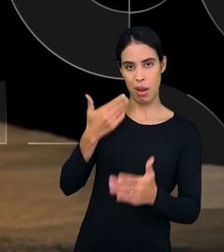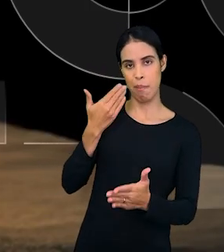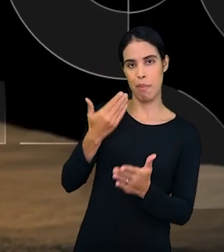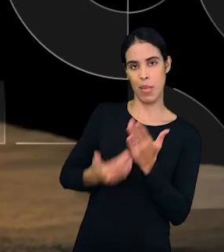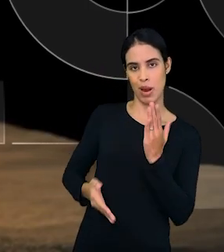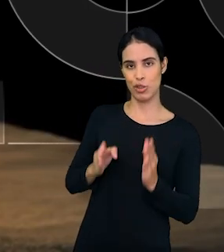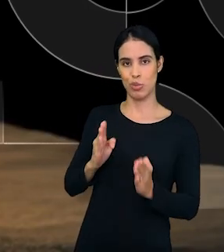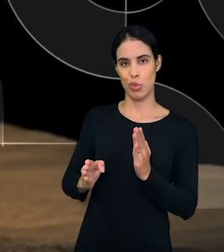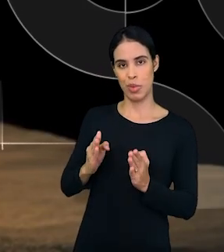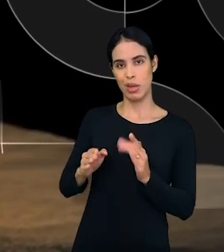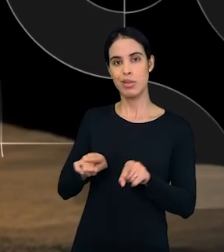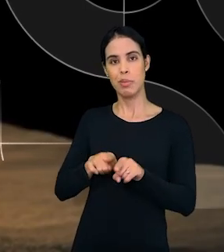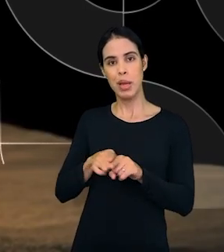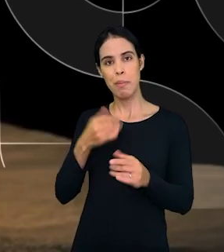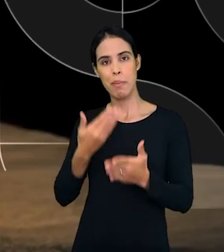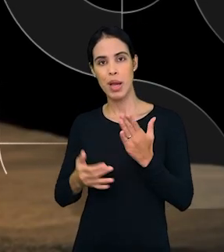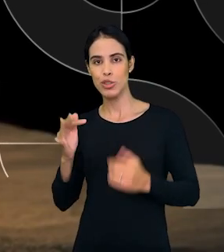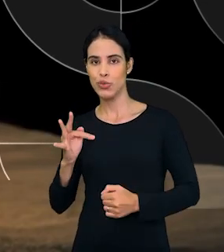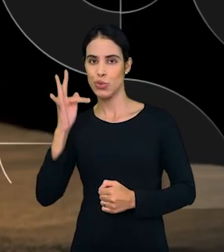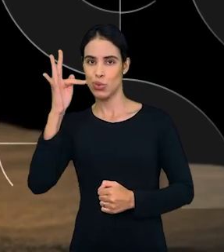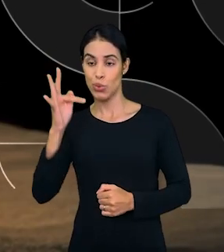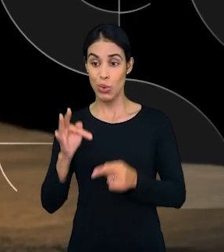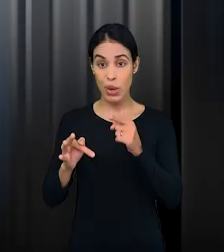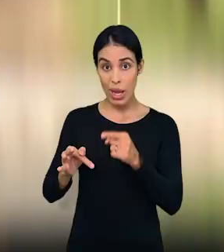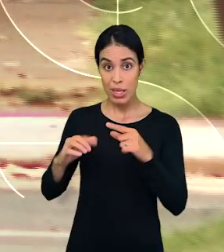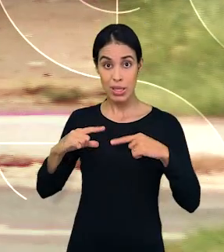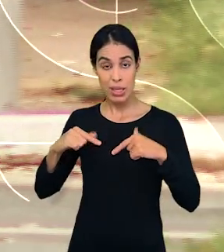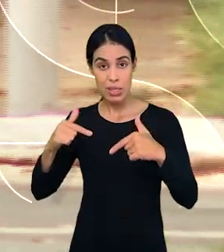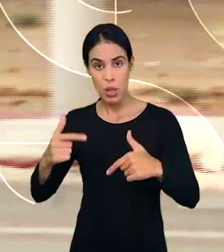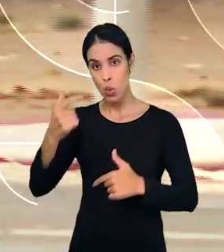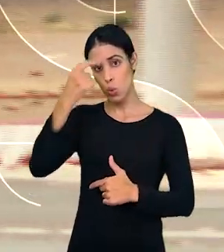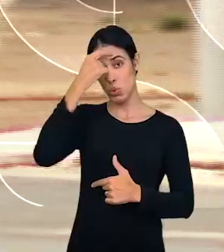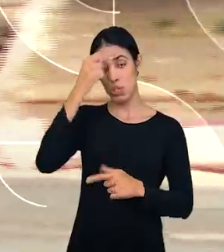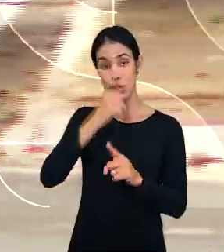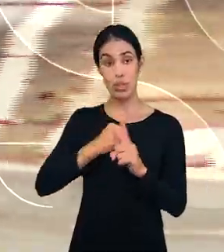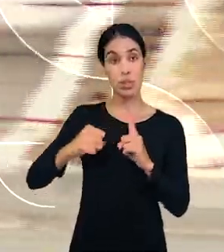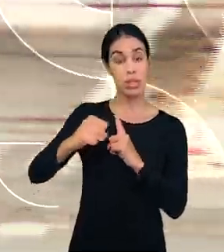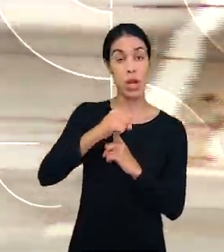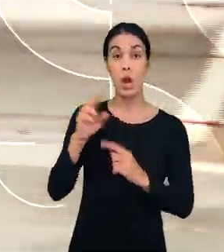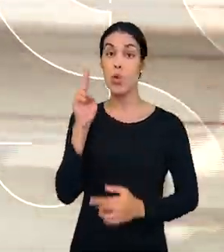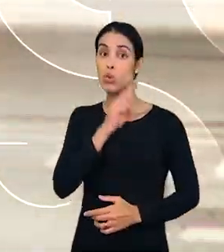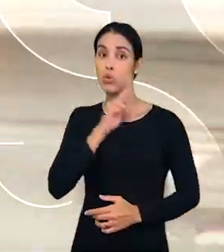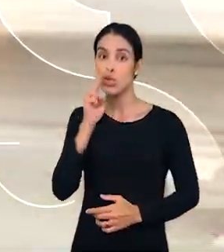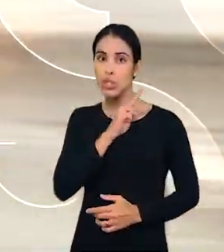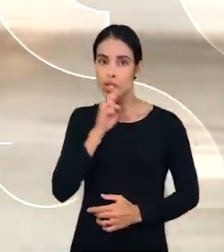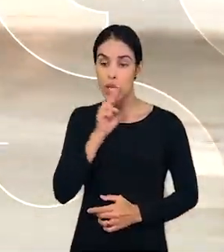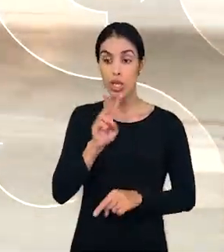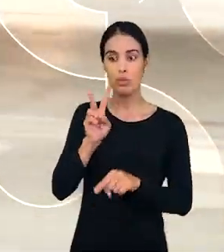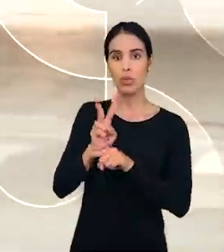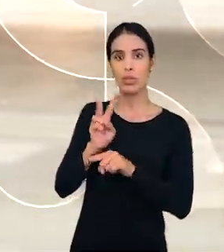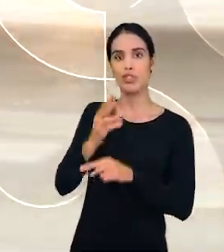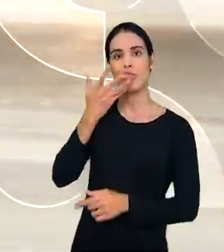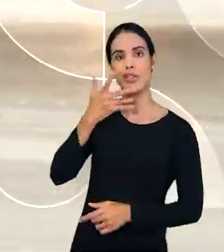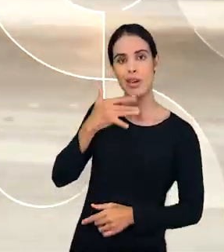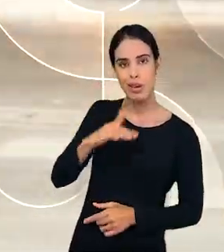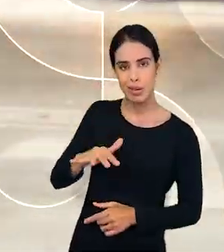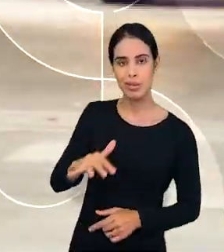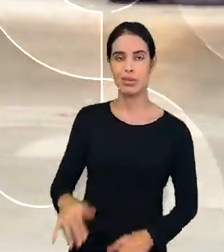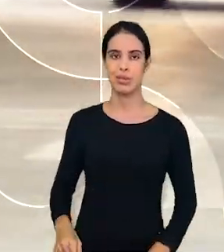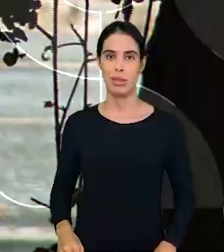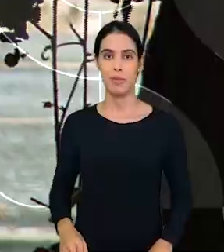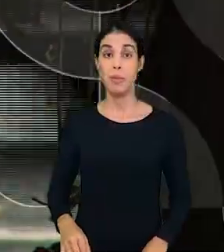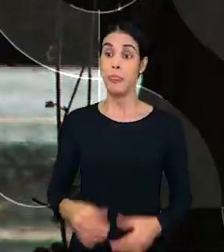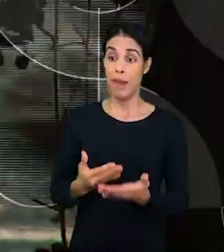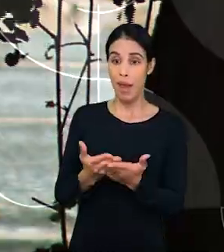Perde a Infância e o Futuro. A ação conscientiza a sociedade sobre a urgência de se combater a exploração de crianças e